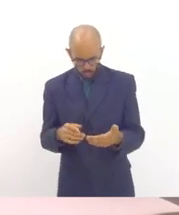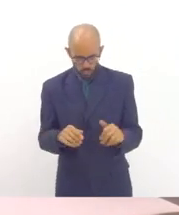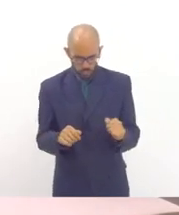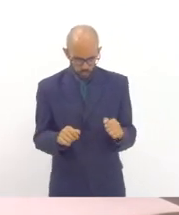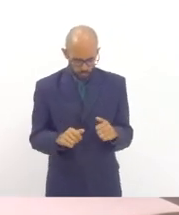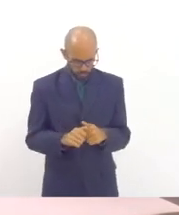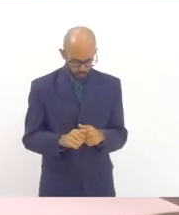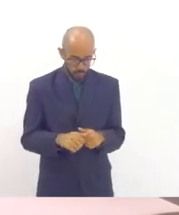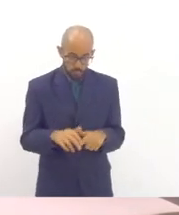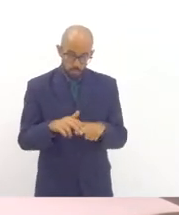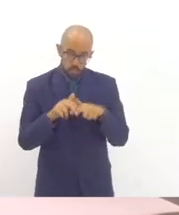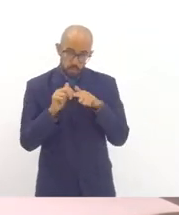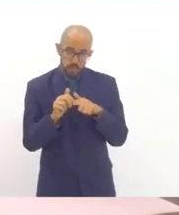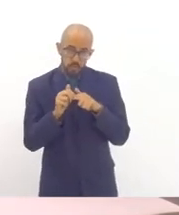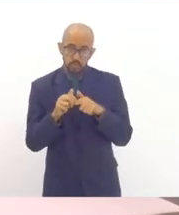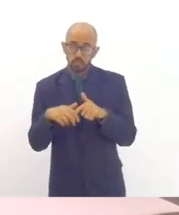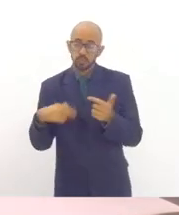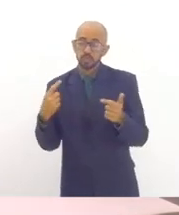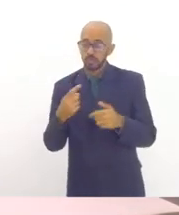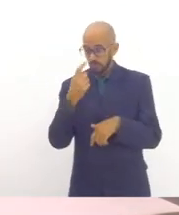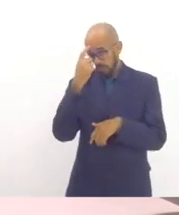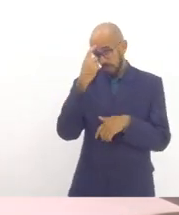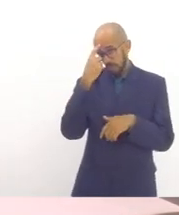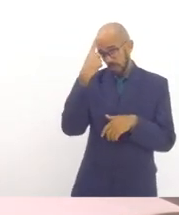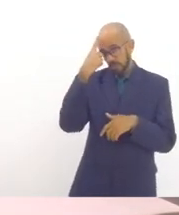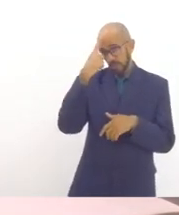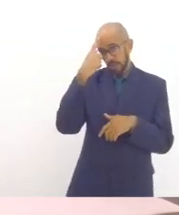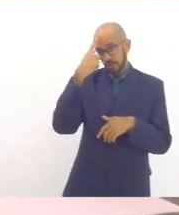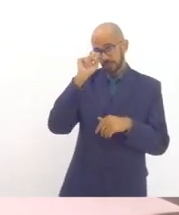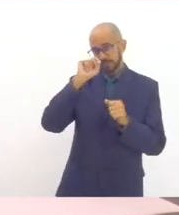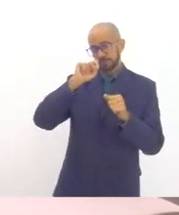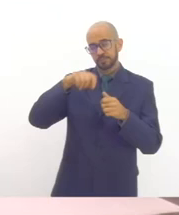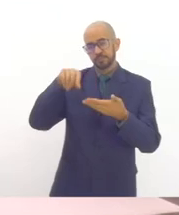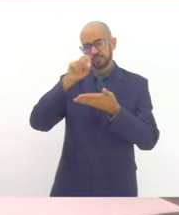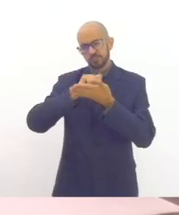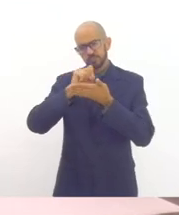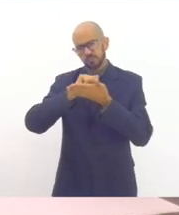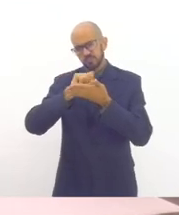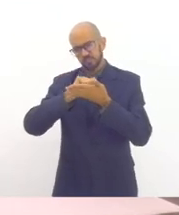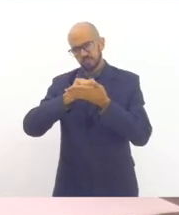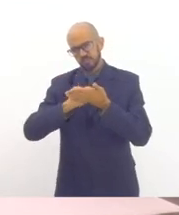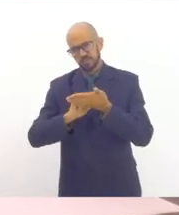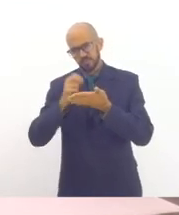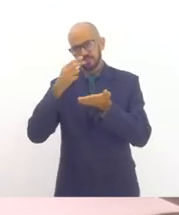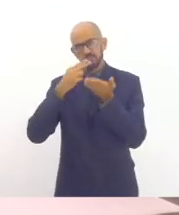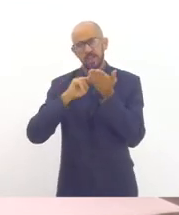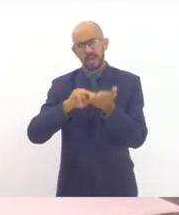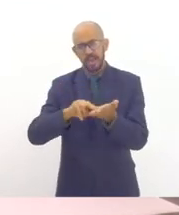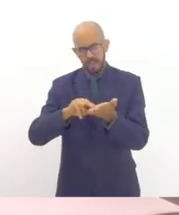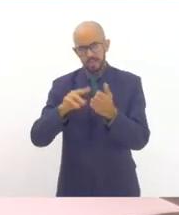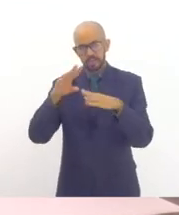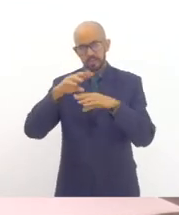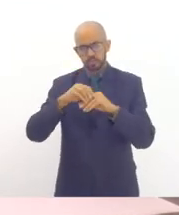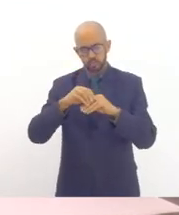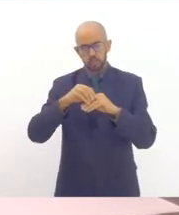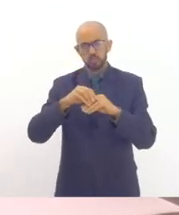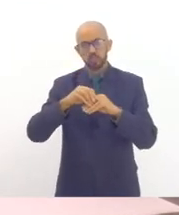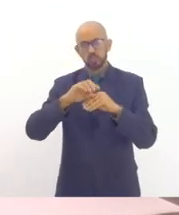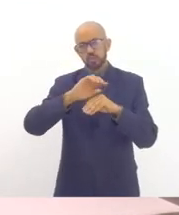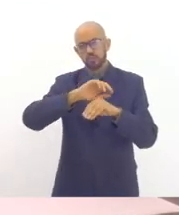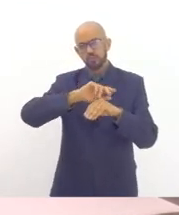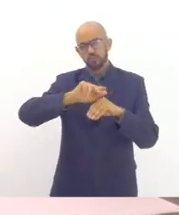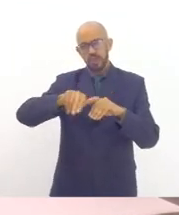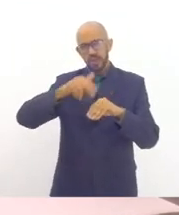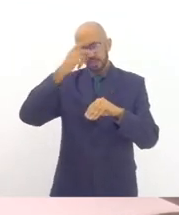em função disso tudo, surgiu a ideia e foi redigida por muitas mãos uma carta que tem esse nome